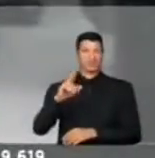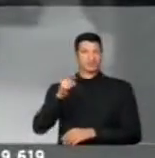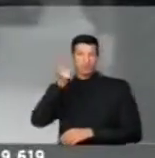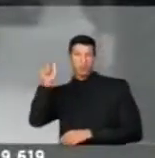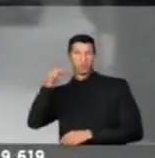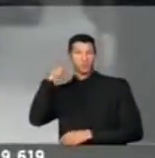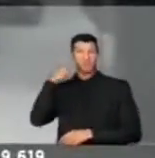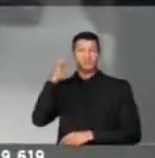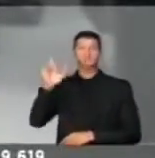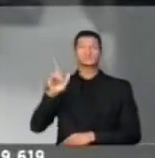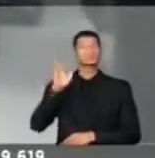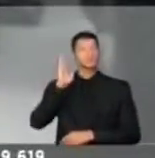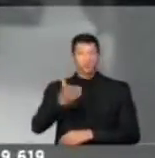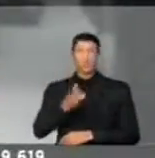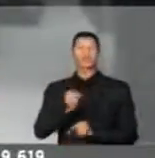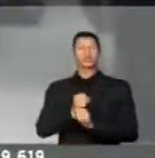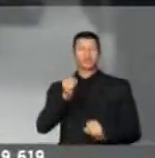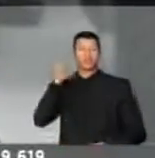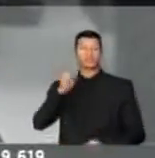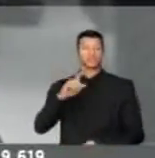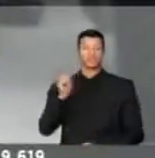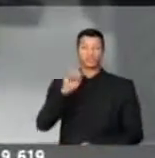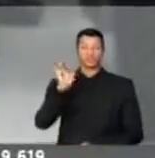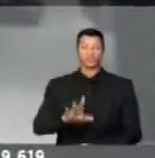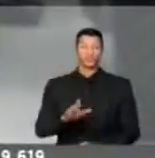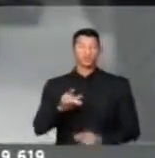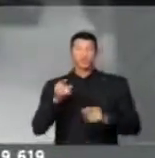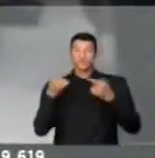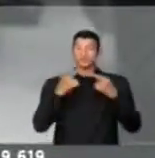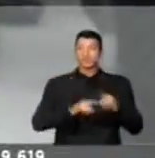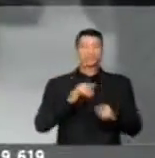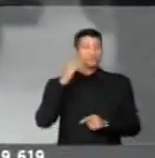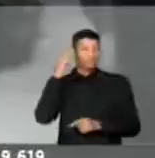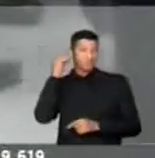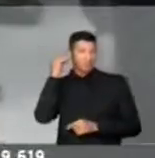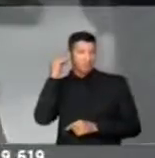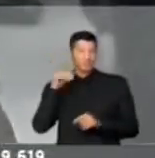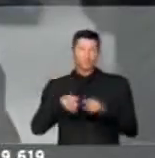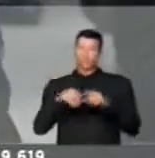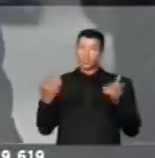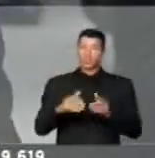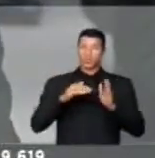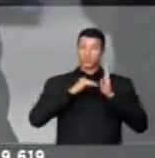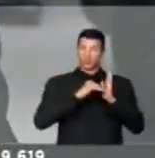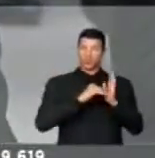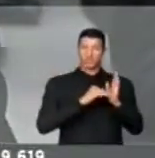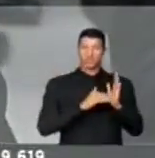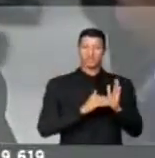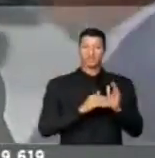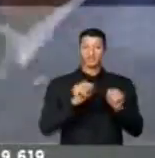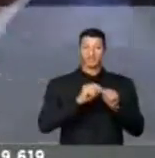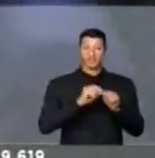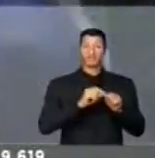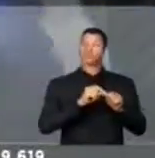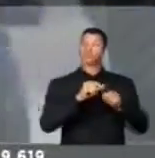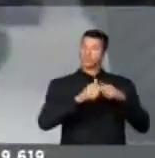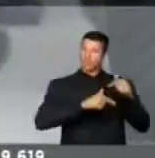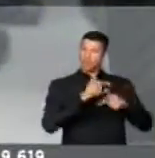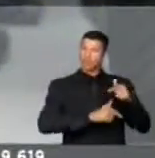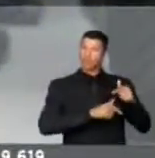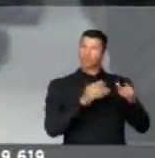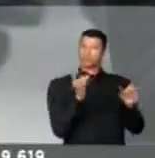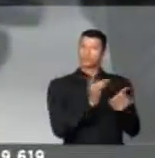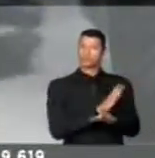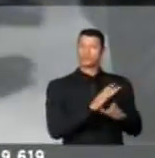demais partidos, foram grandes, não foram no conto da sereia, e hoje o Senado está acabando de fazer o serviço, que